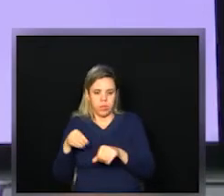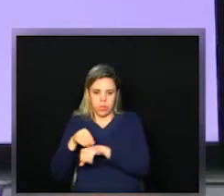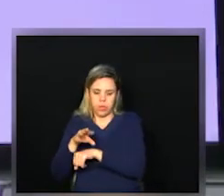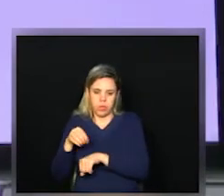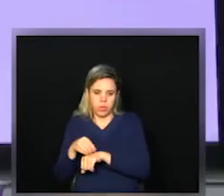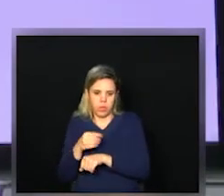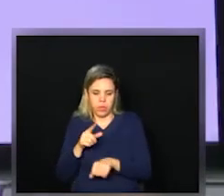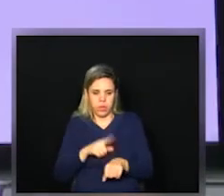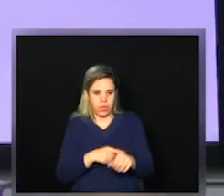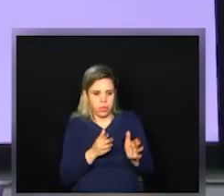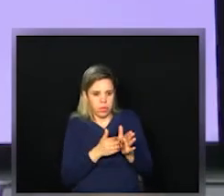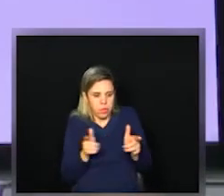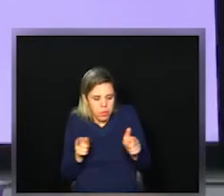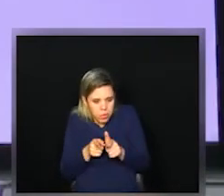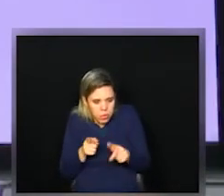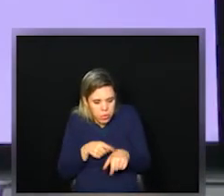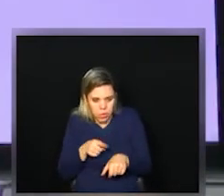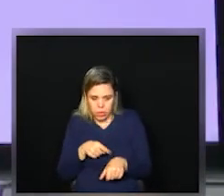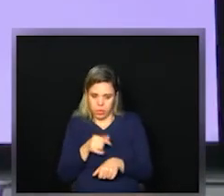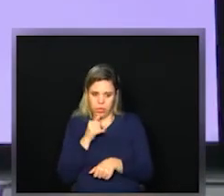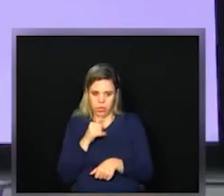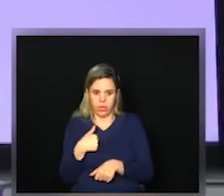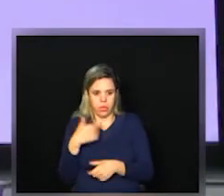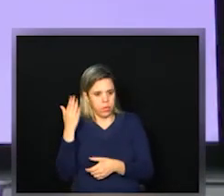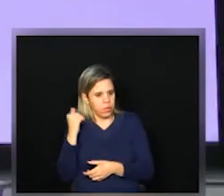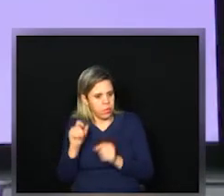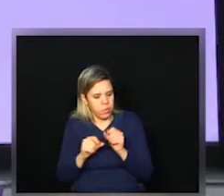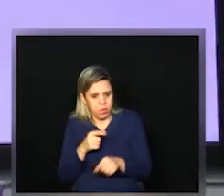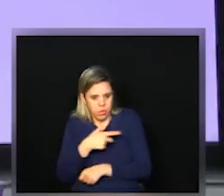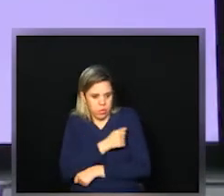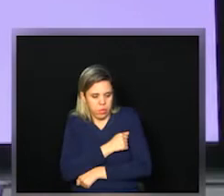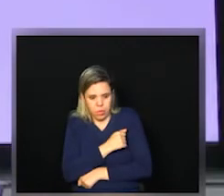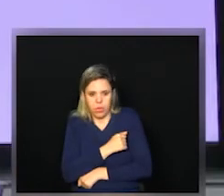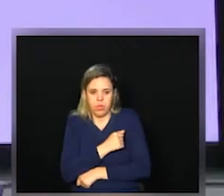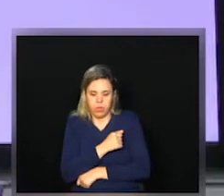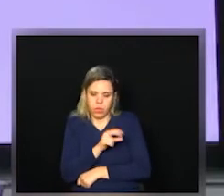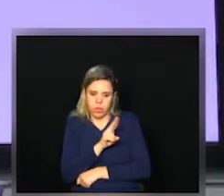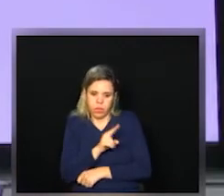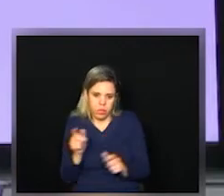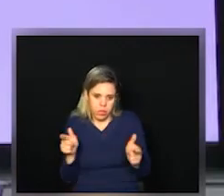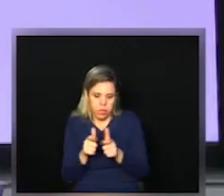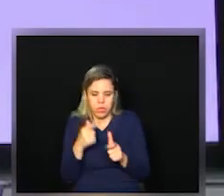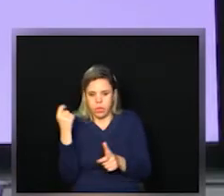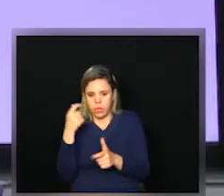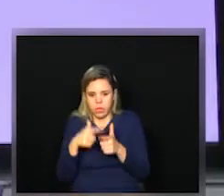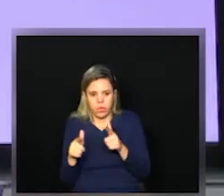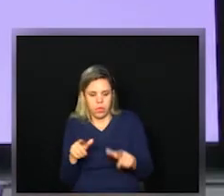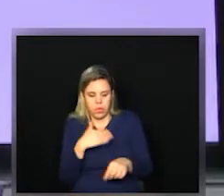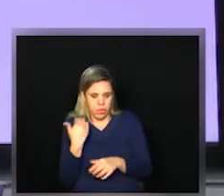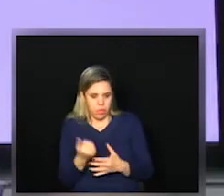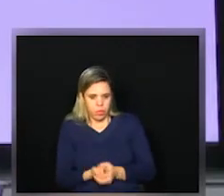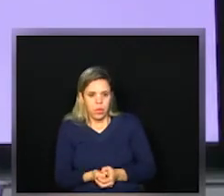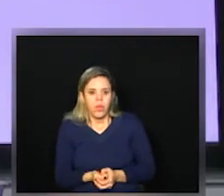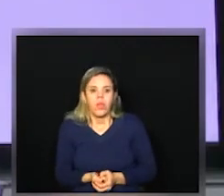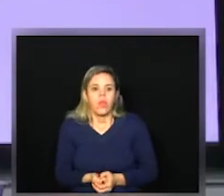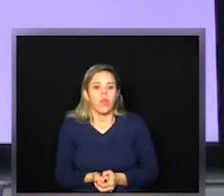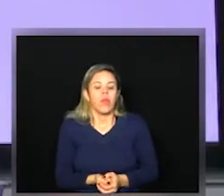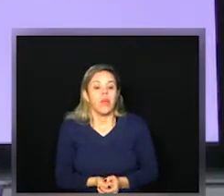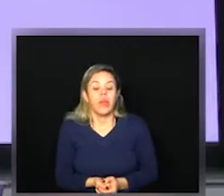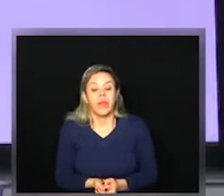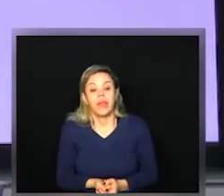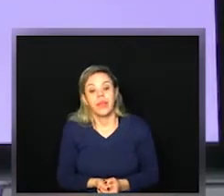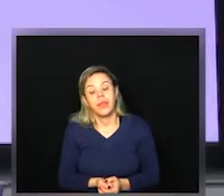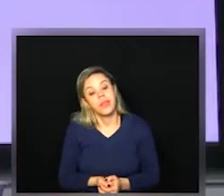por um período mais curto. A gente sabe que as vacinas elas servem para diminuir gravidade e morte. Agora,